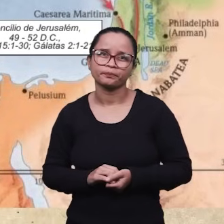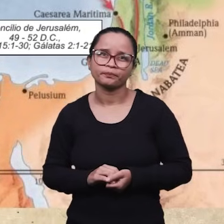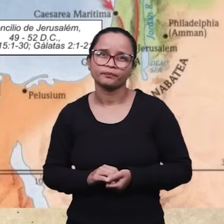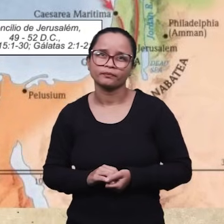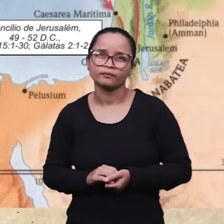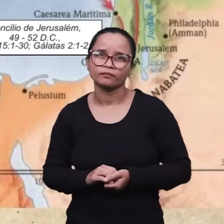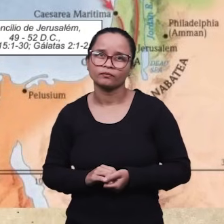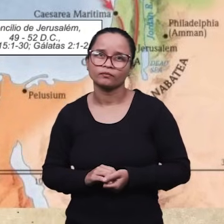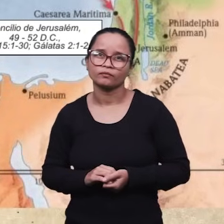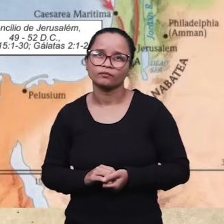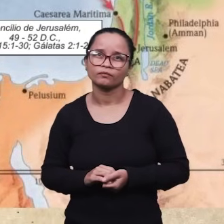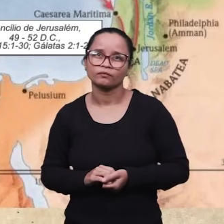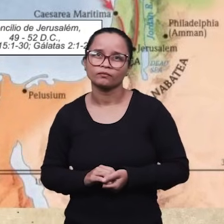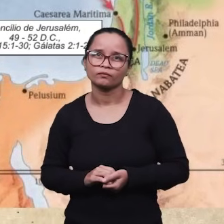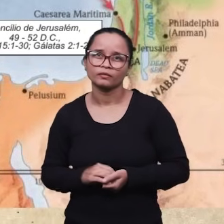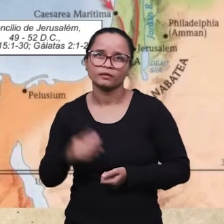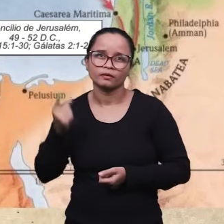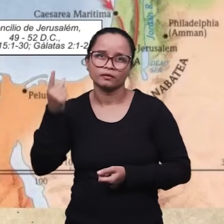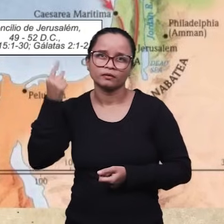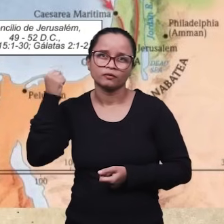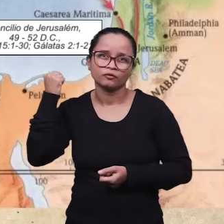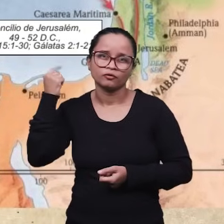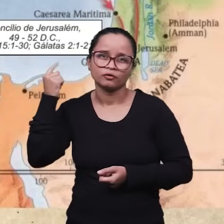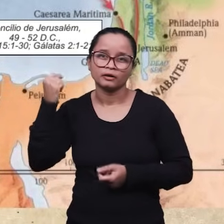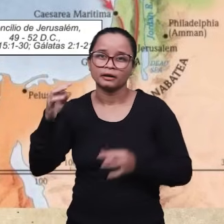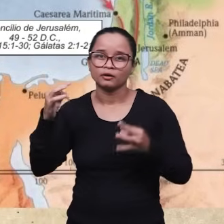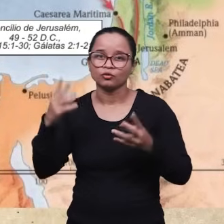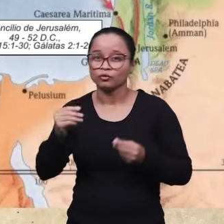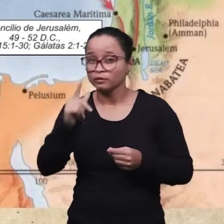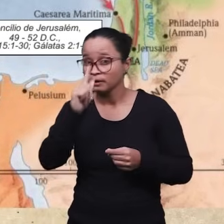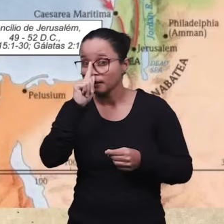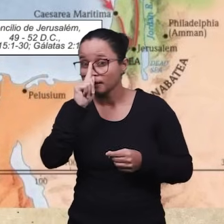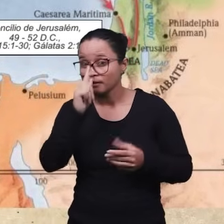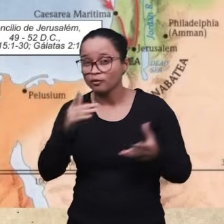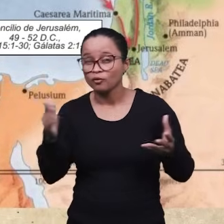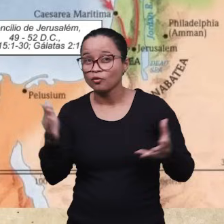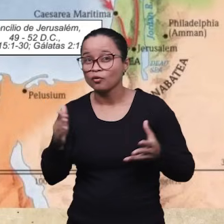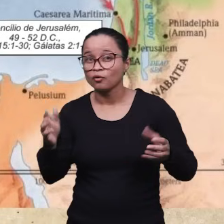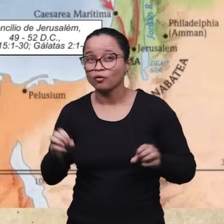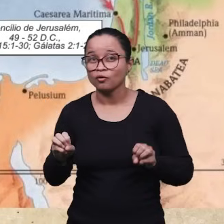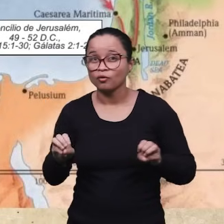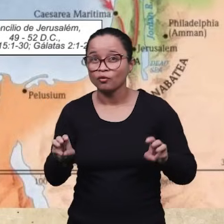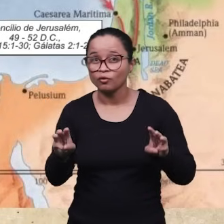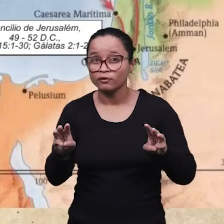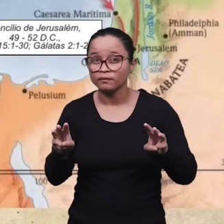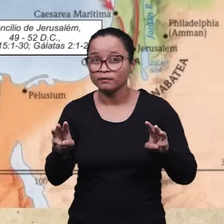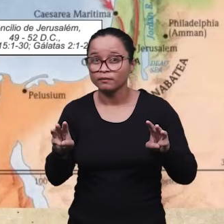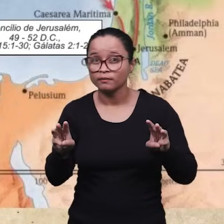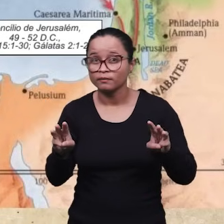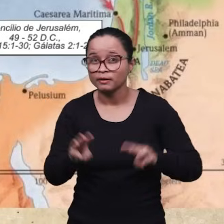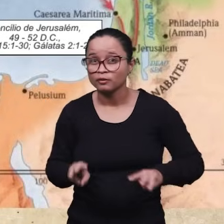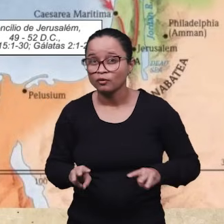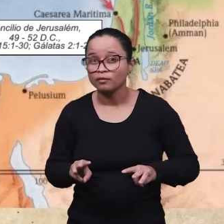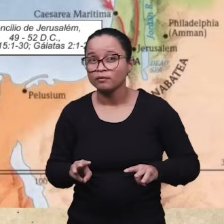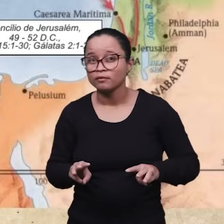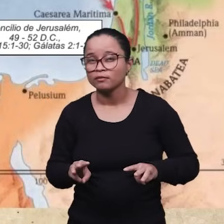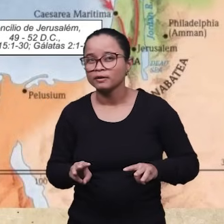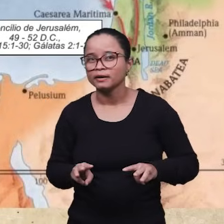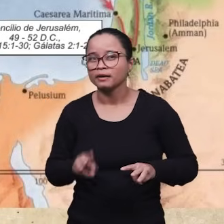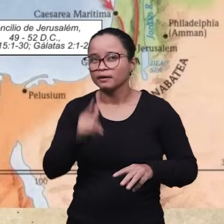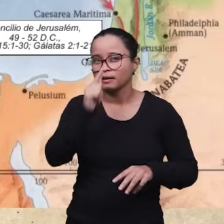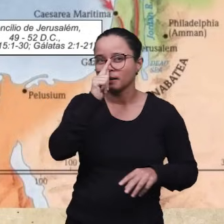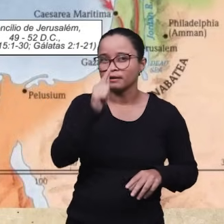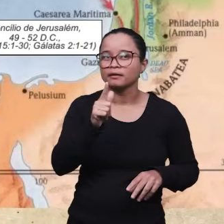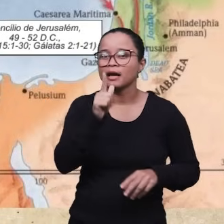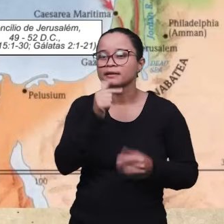que antigamente era tudo Grécia, né? Hoje, Macedônia e Grécia. Está o Mar Egeu,